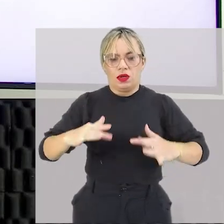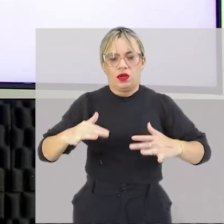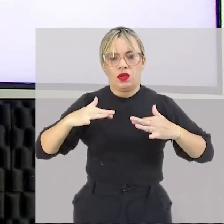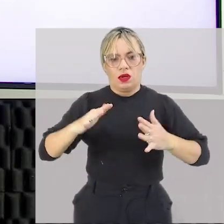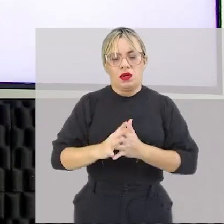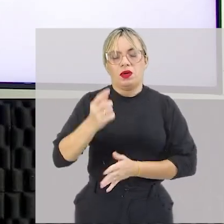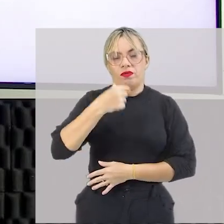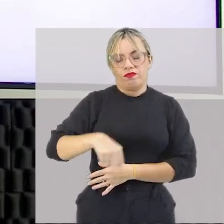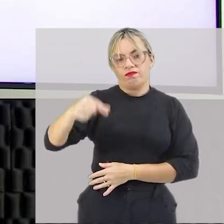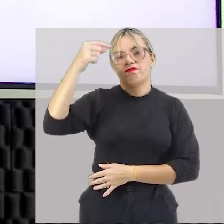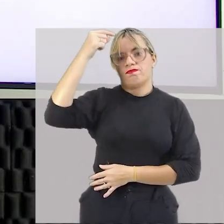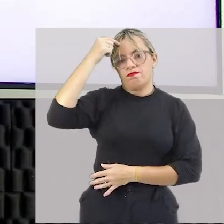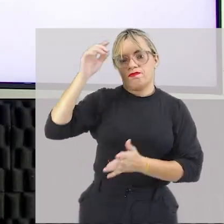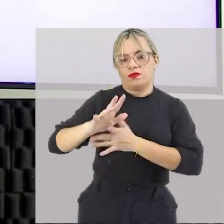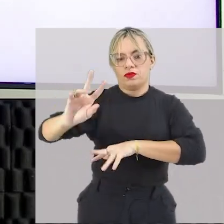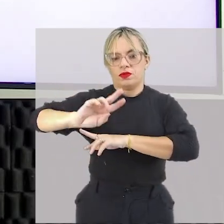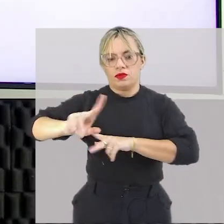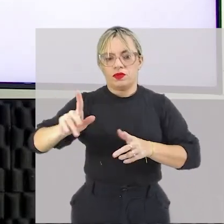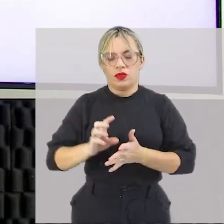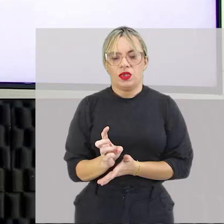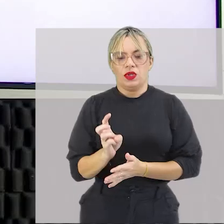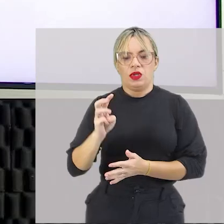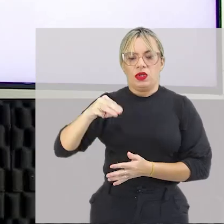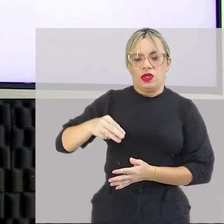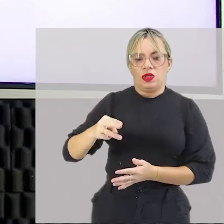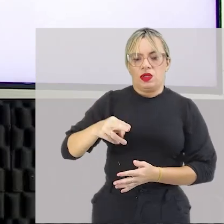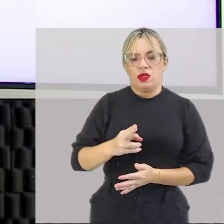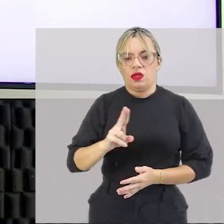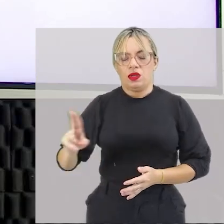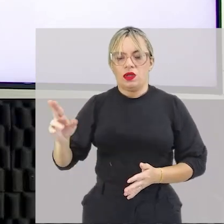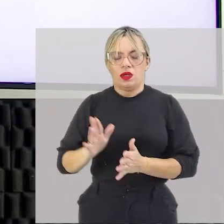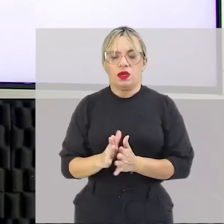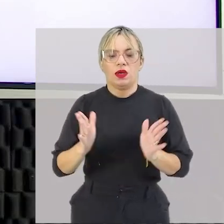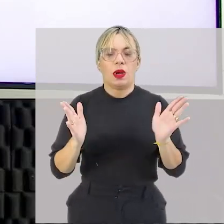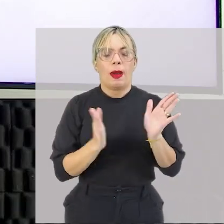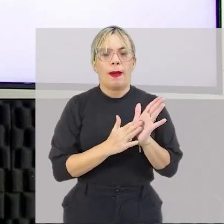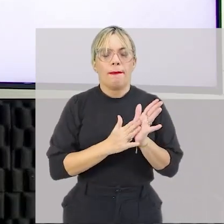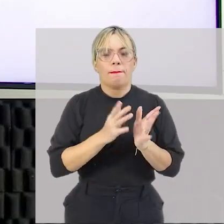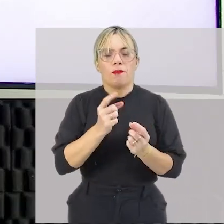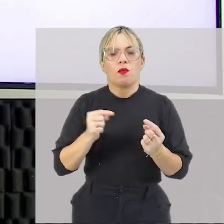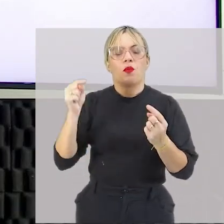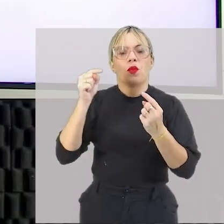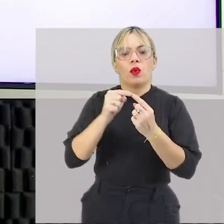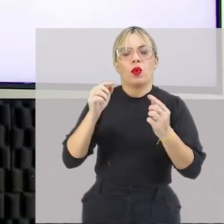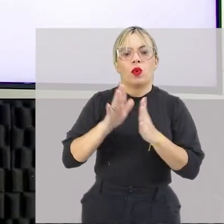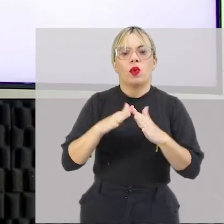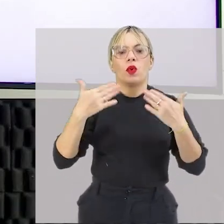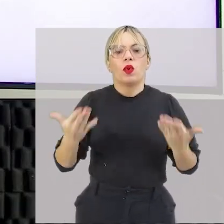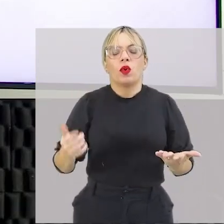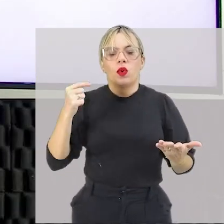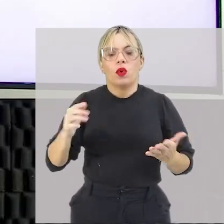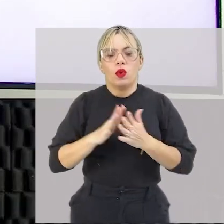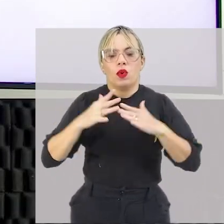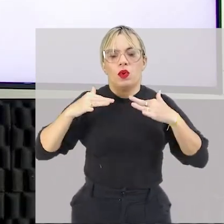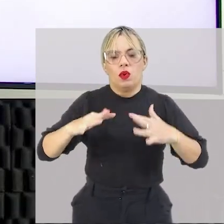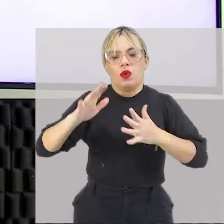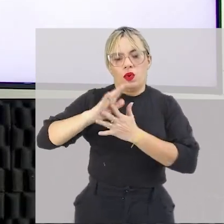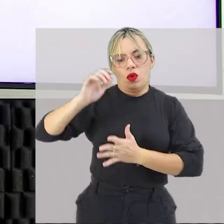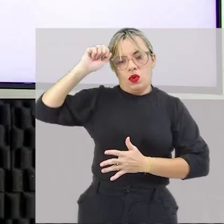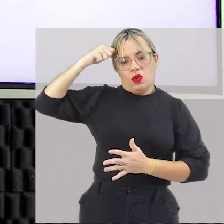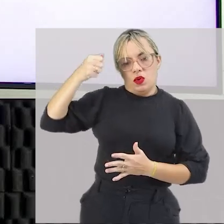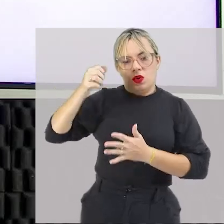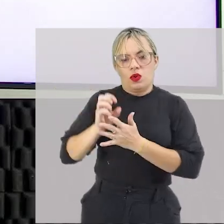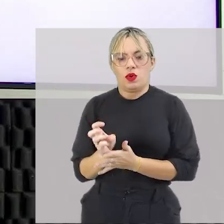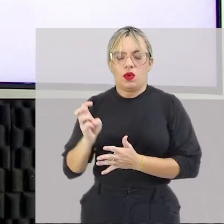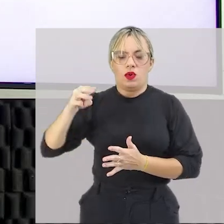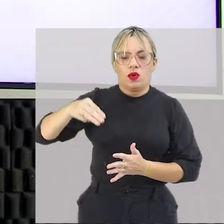pensam diferentes, né? O MNU pretendia o quê? Então, qual que era a finalidade, o propósito, o objetivo do Movimento Negro Unificado?